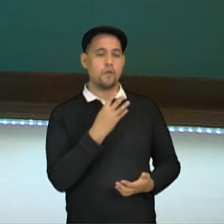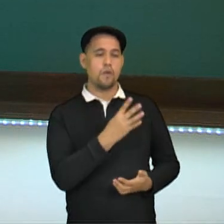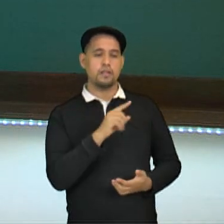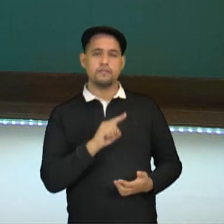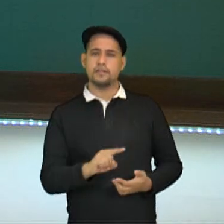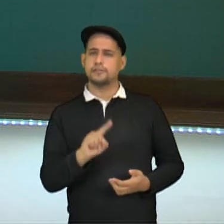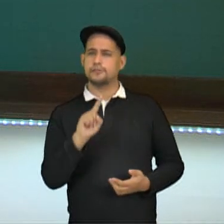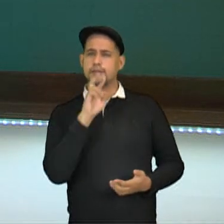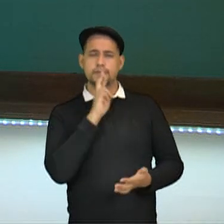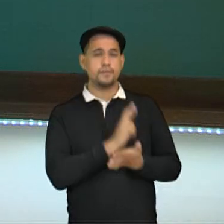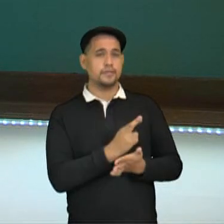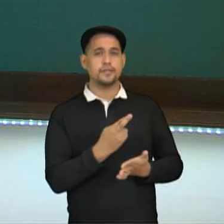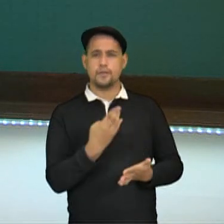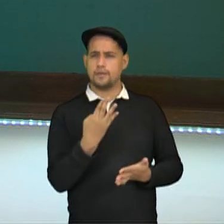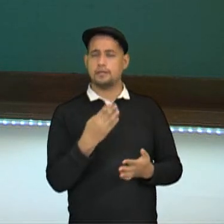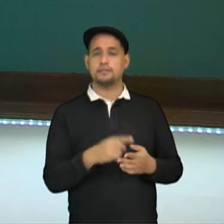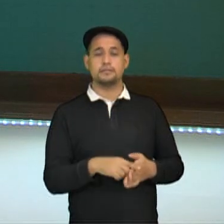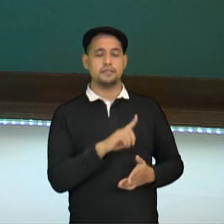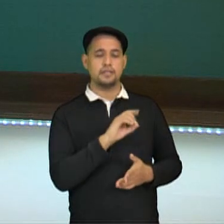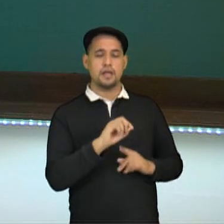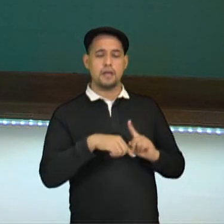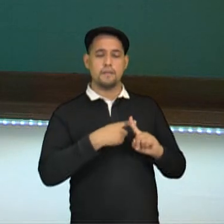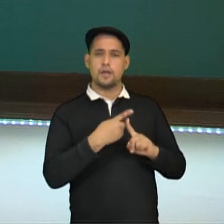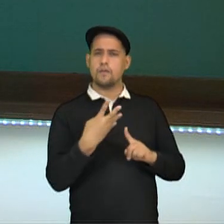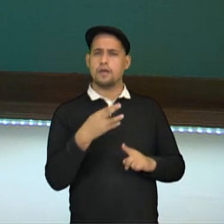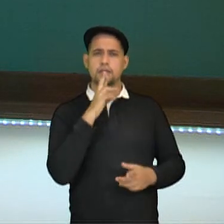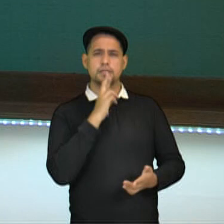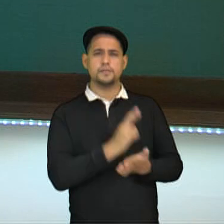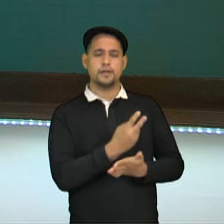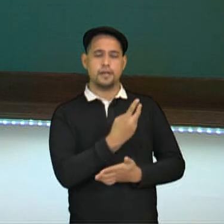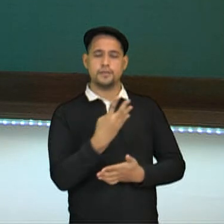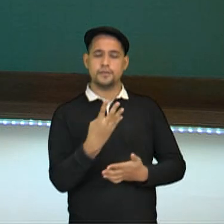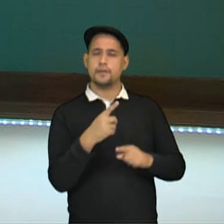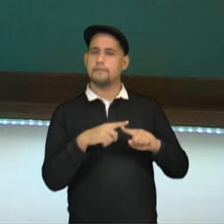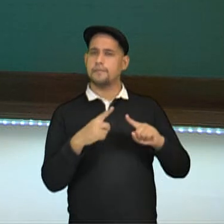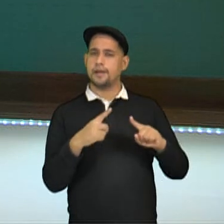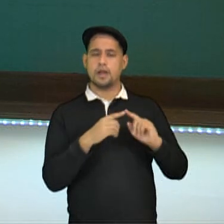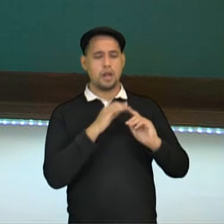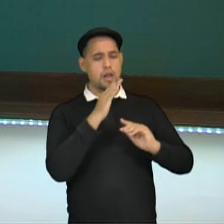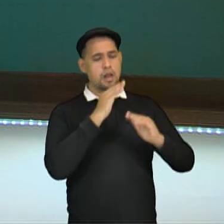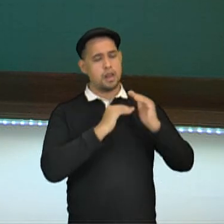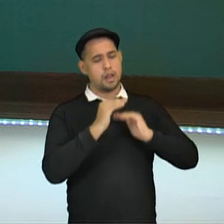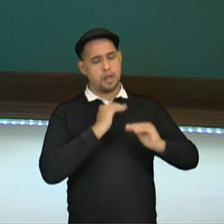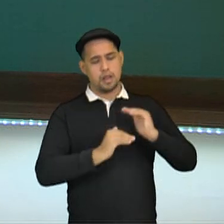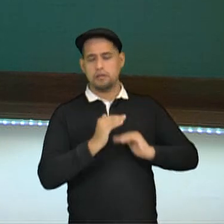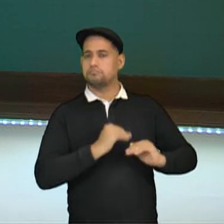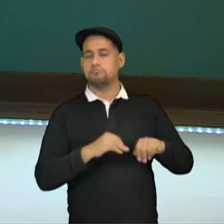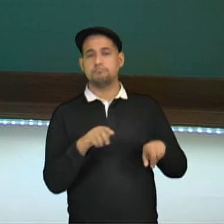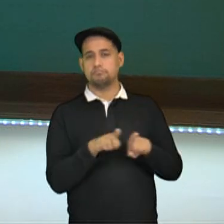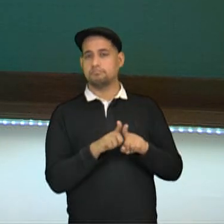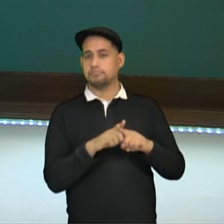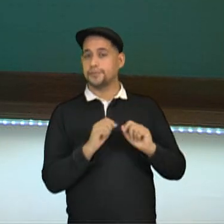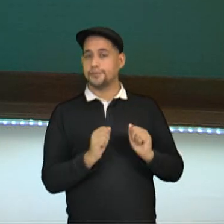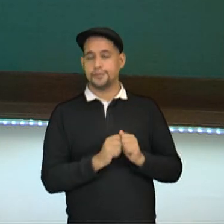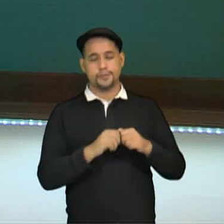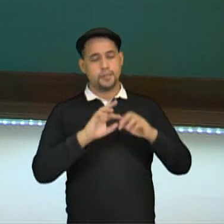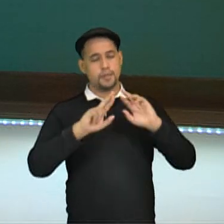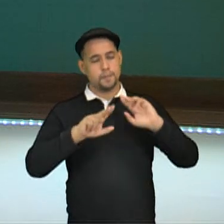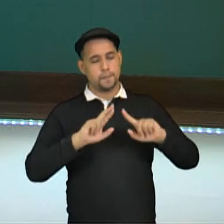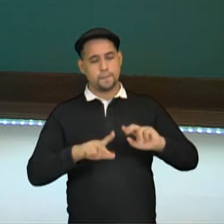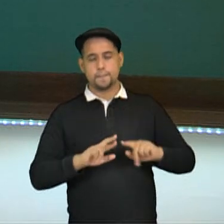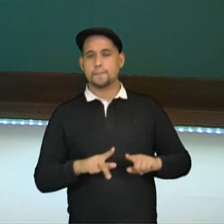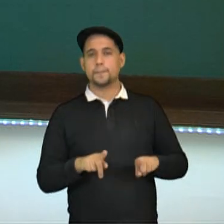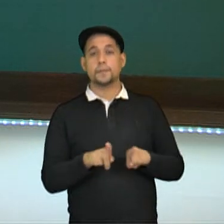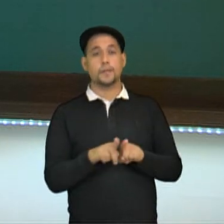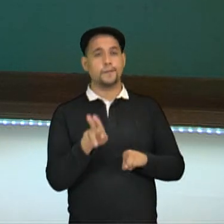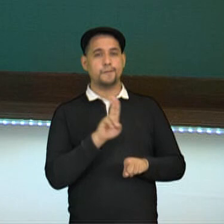4 vezes 1, 4. 10 mais 4, 14. E assim, sucessivamente, os demais